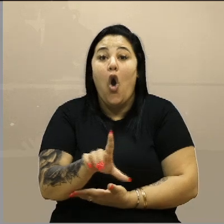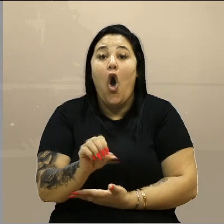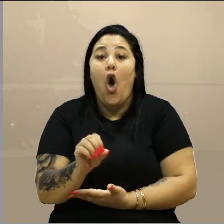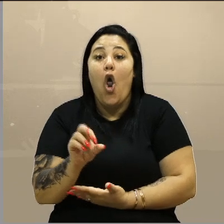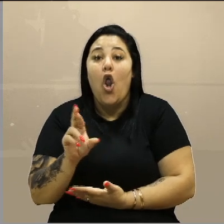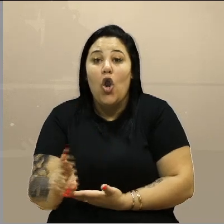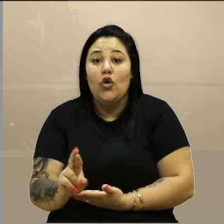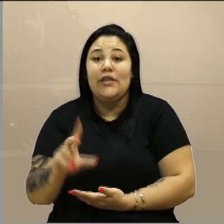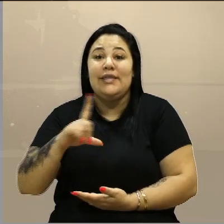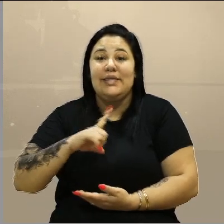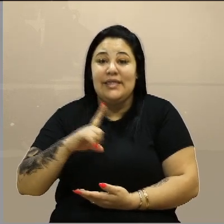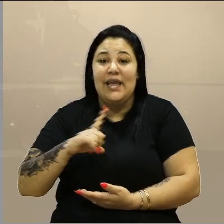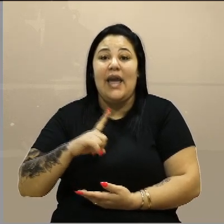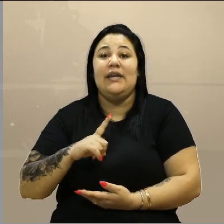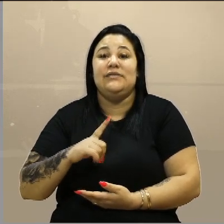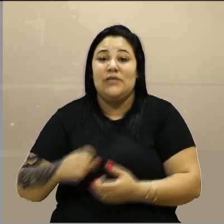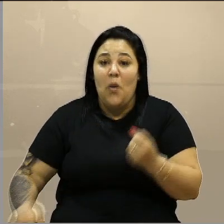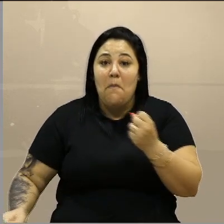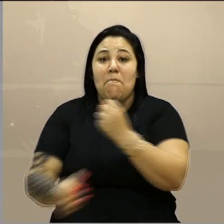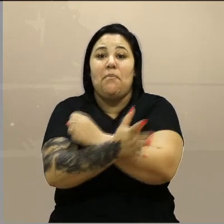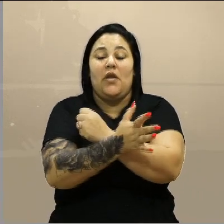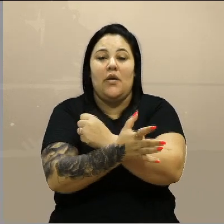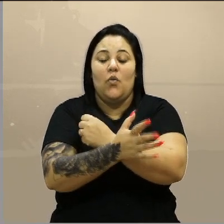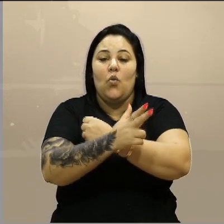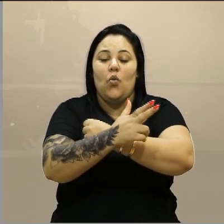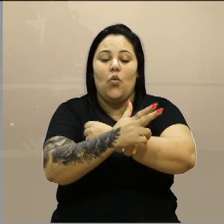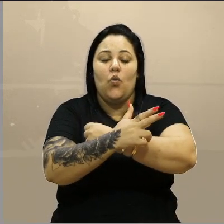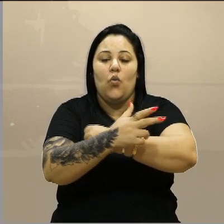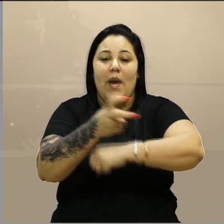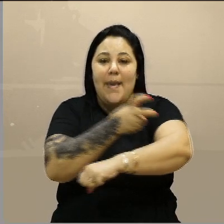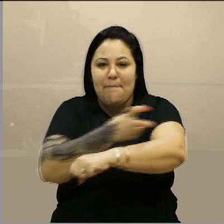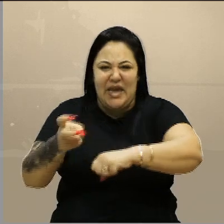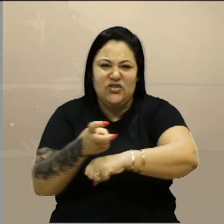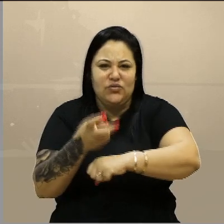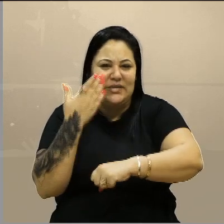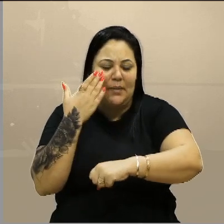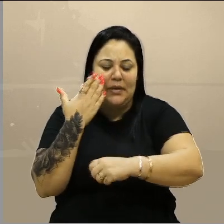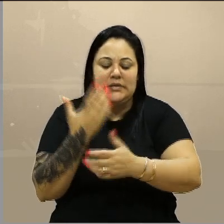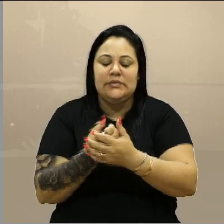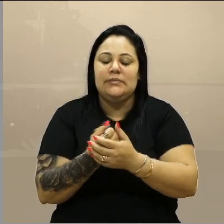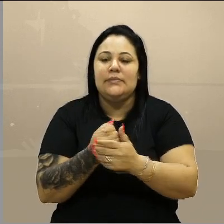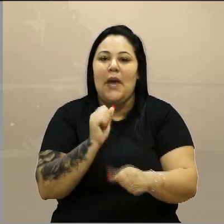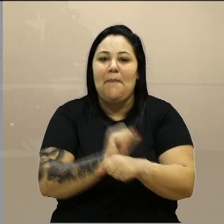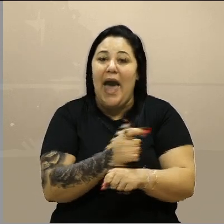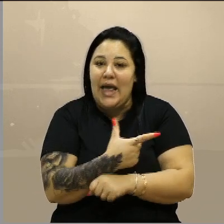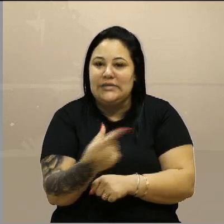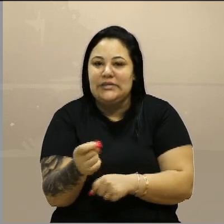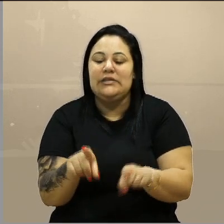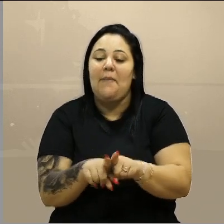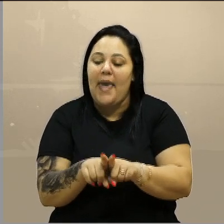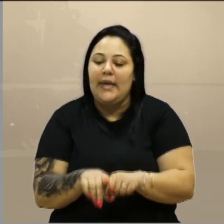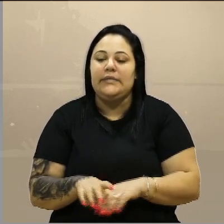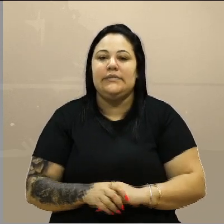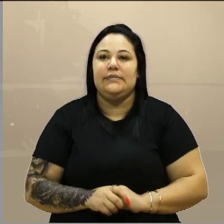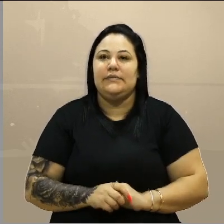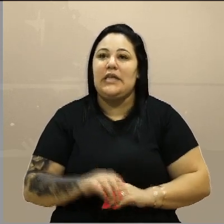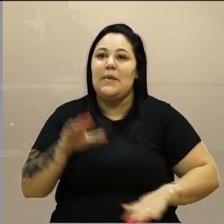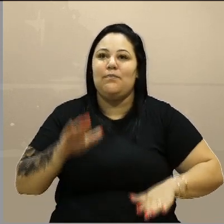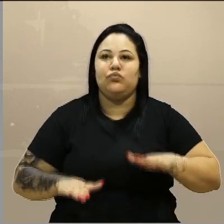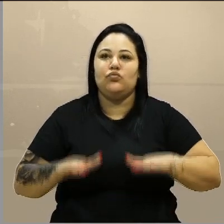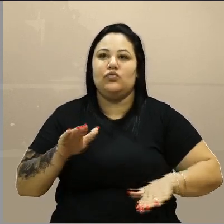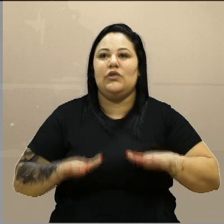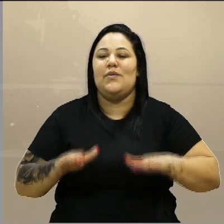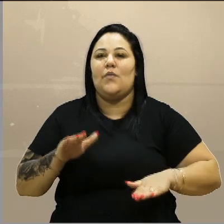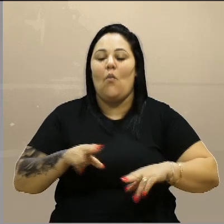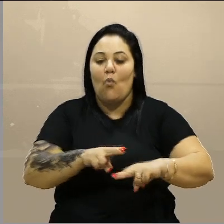ter uma estabilidade no início dos anos 2000. Essa estabilidade, então, portanto, pode passar. Essa instabilidade,